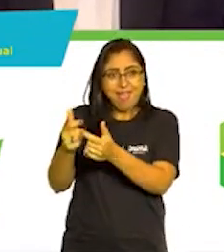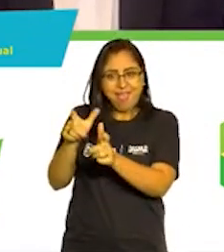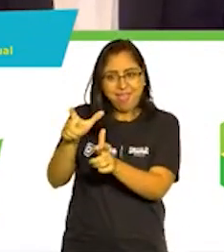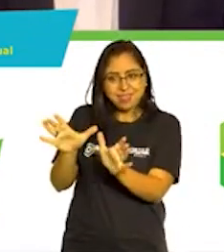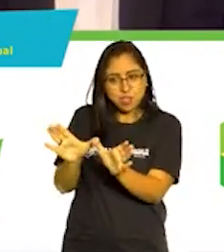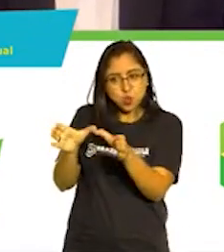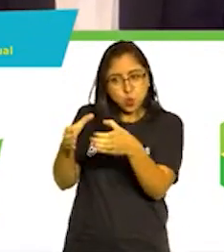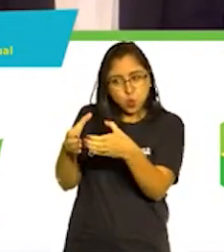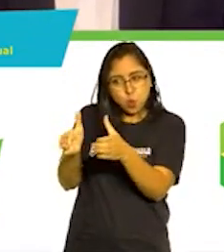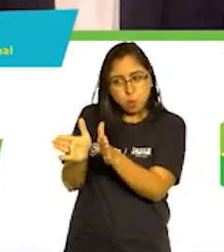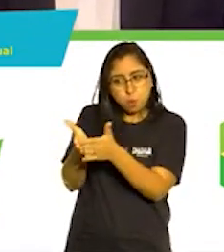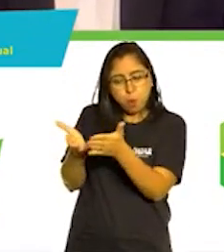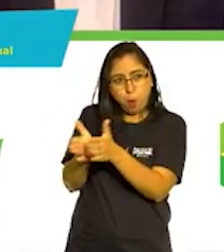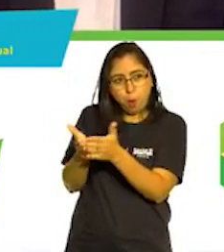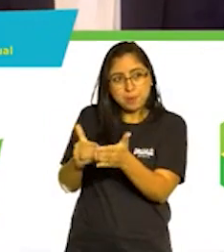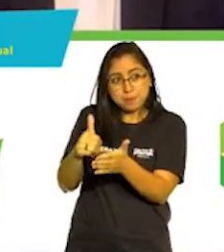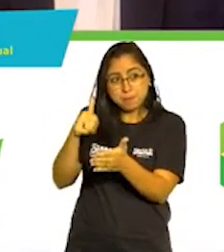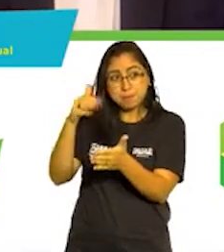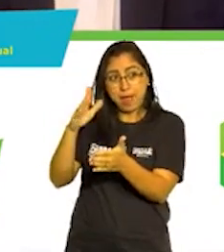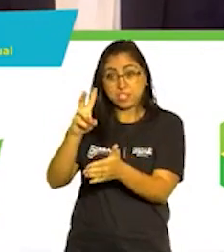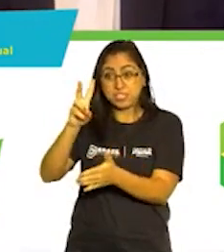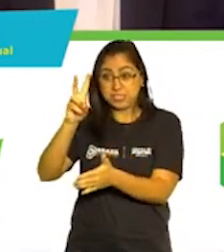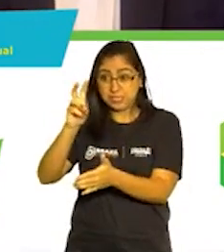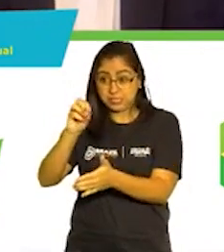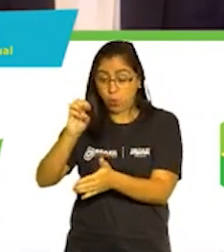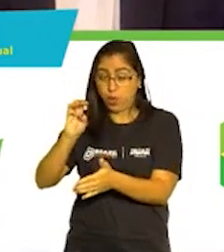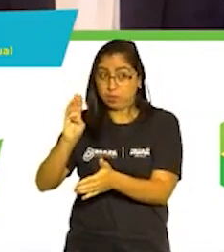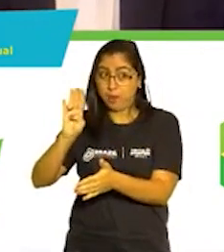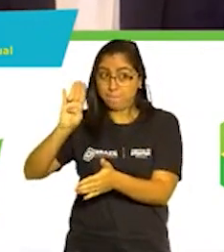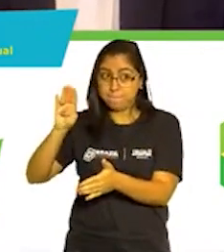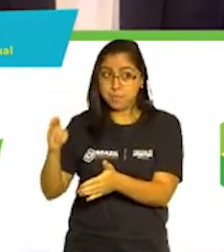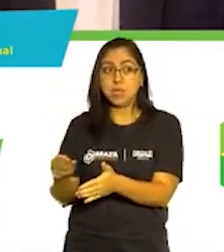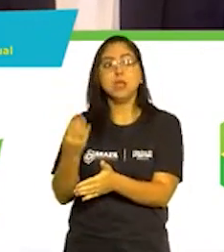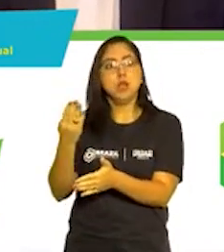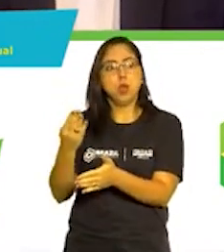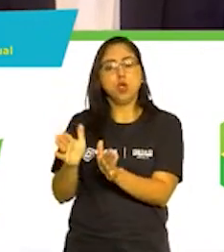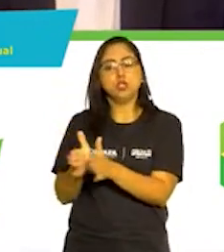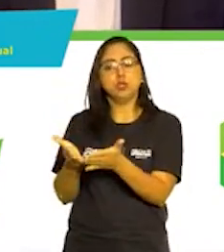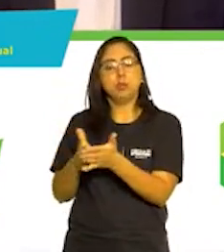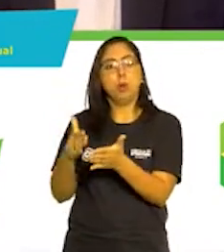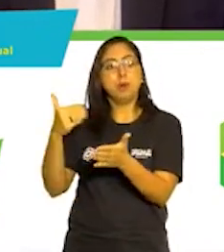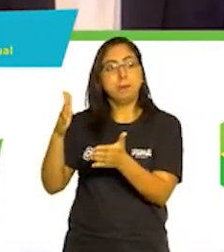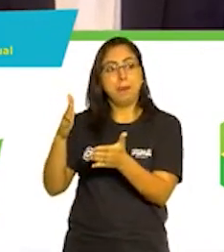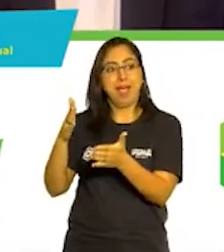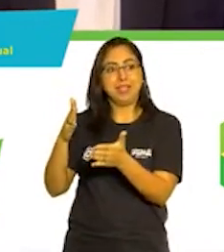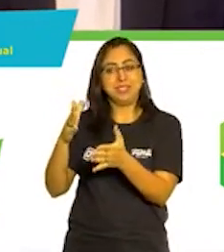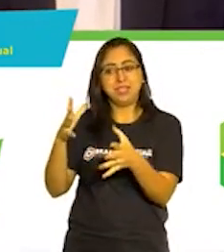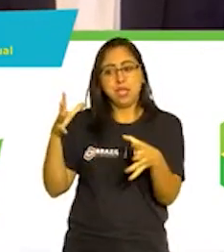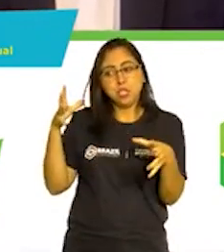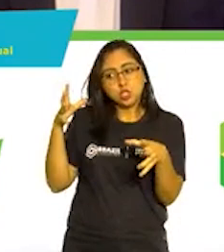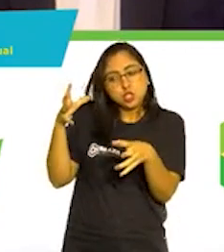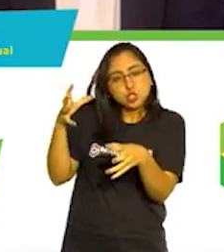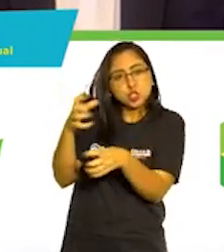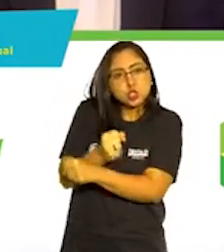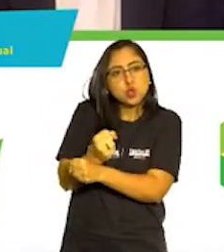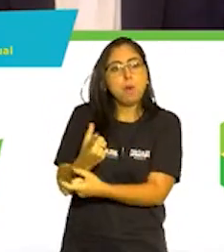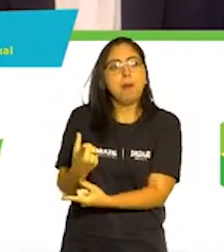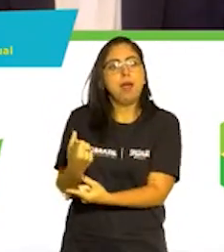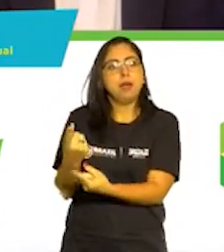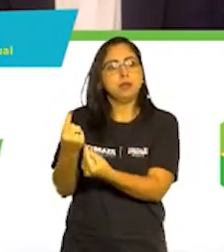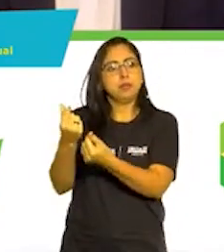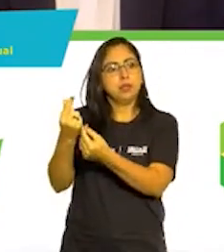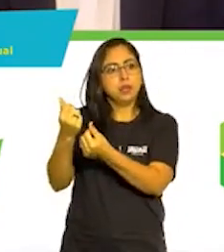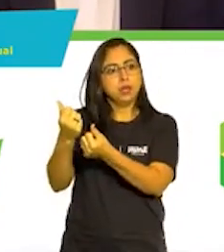50 milhões de brasileiros mais pobres, a renda total deles é um décimo do gasto